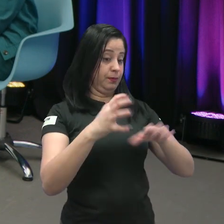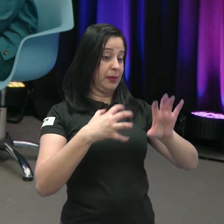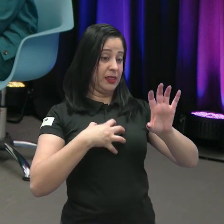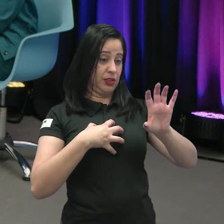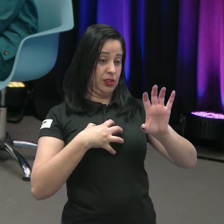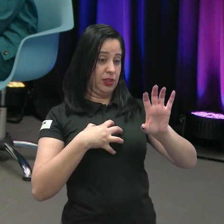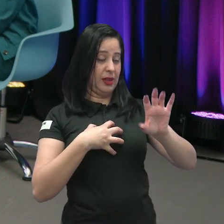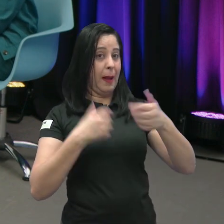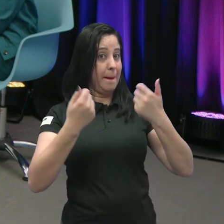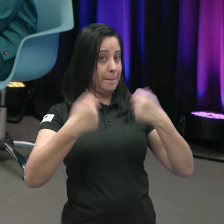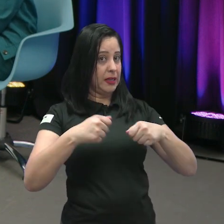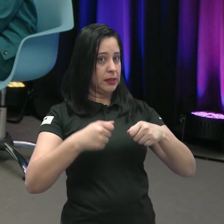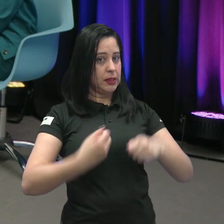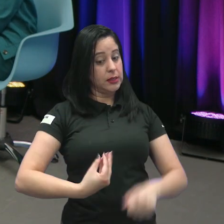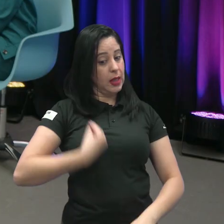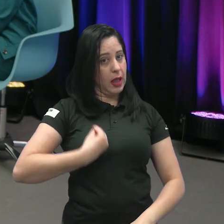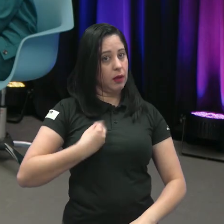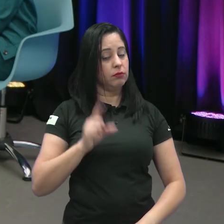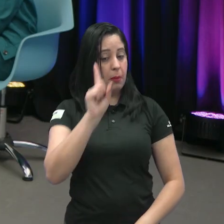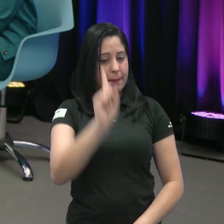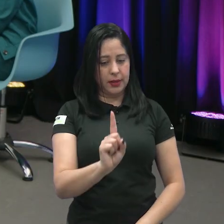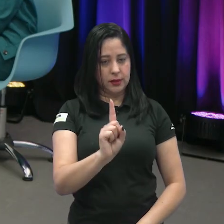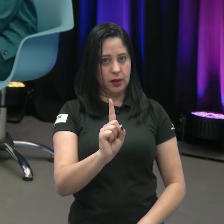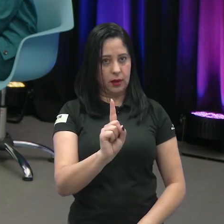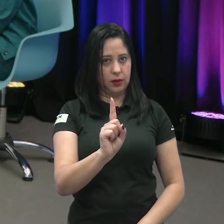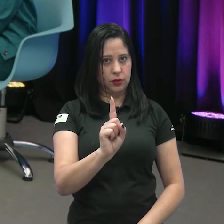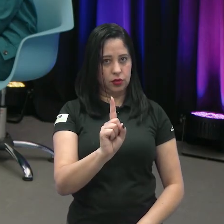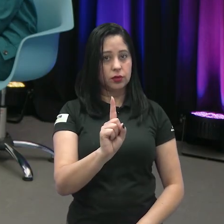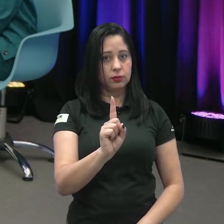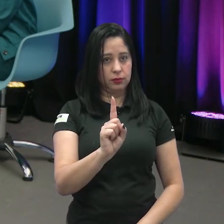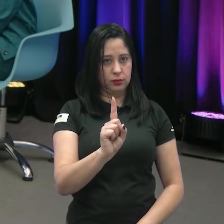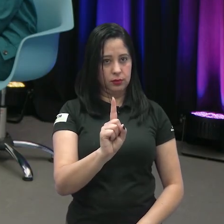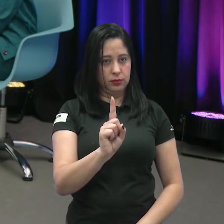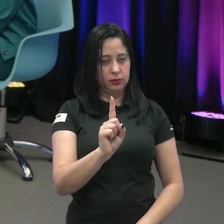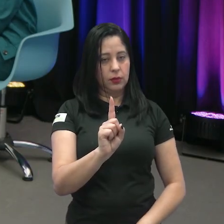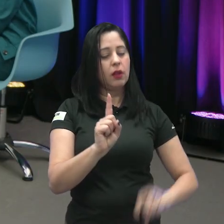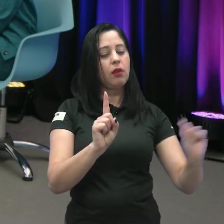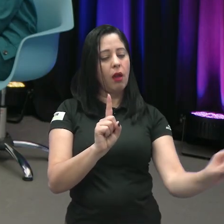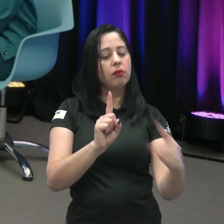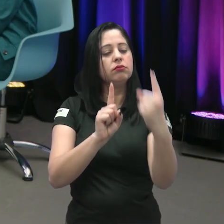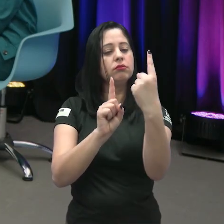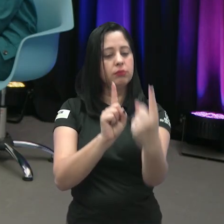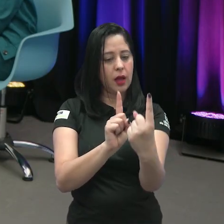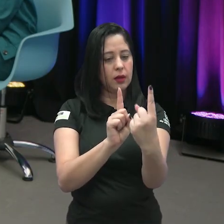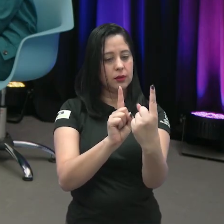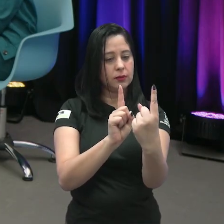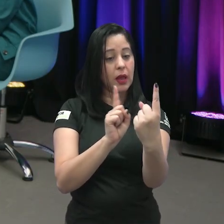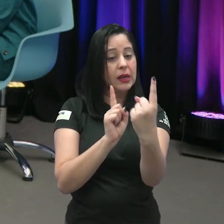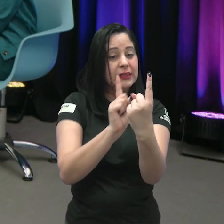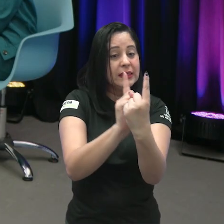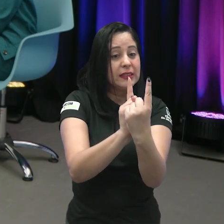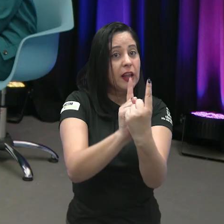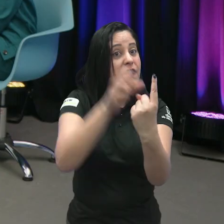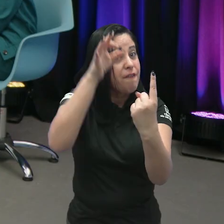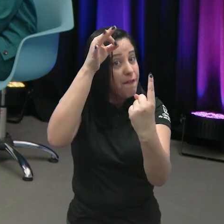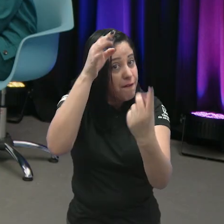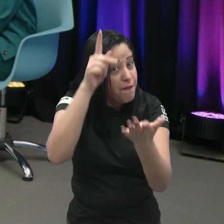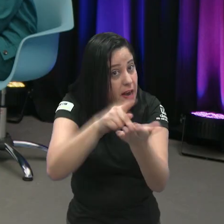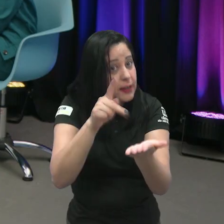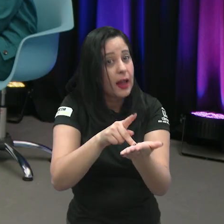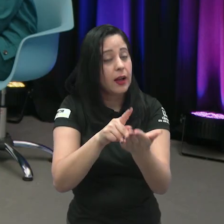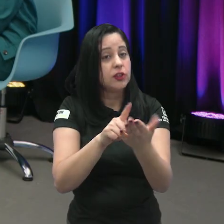você precisa de presença, estar presente com aquela pessoa e